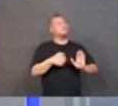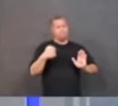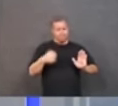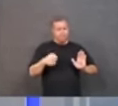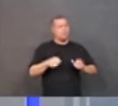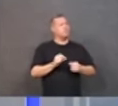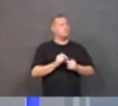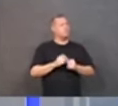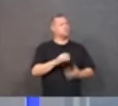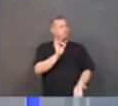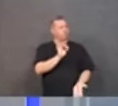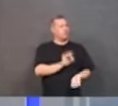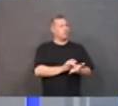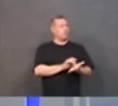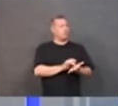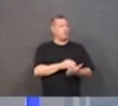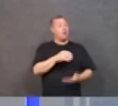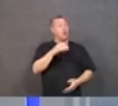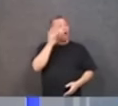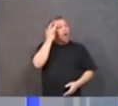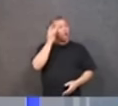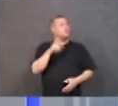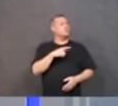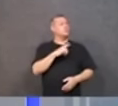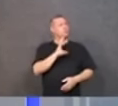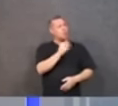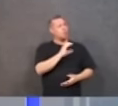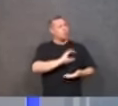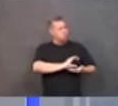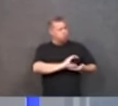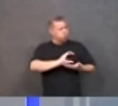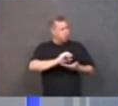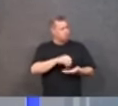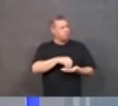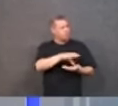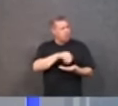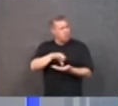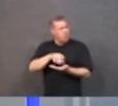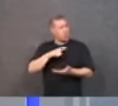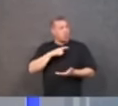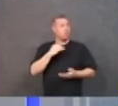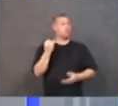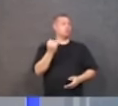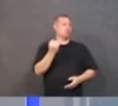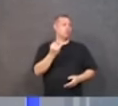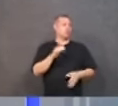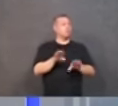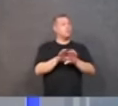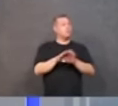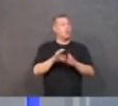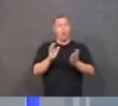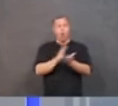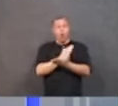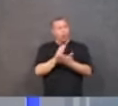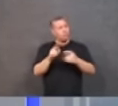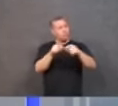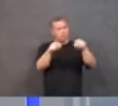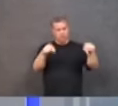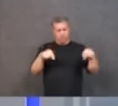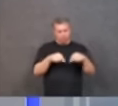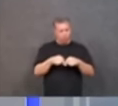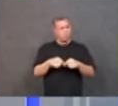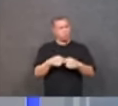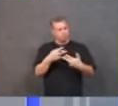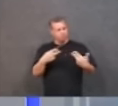e acreditamos que os investimentos que são apontados são também importantes, assim como em muitos outros setores.